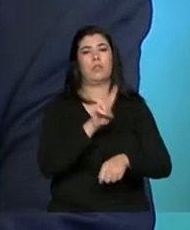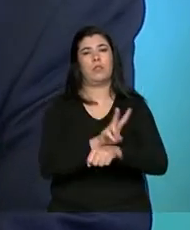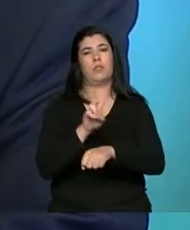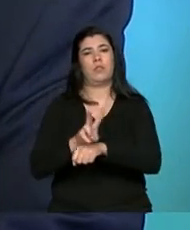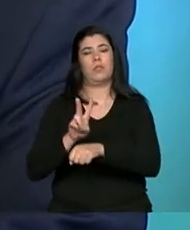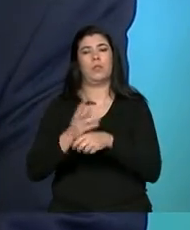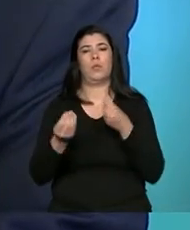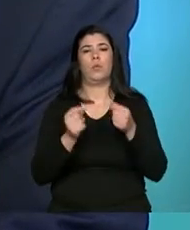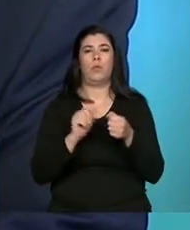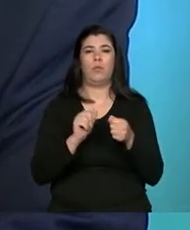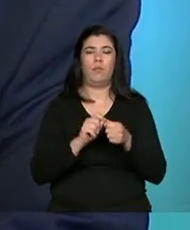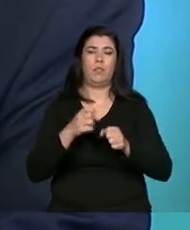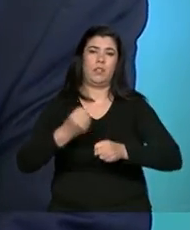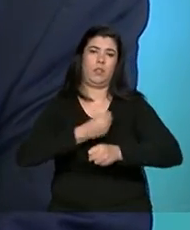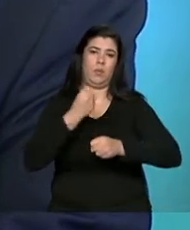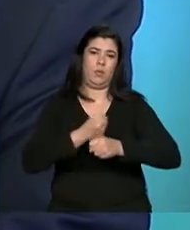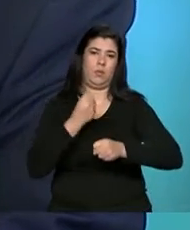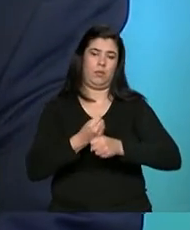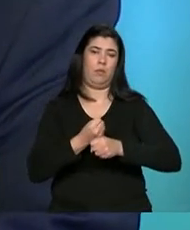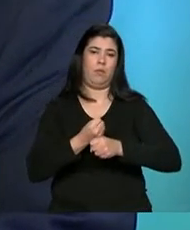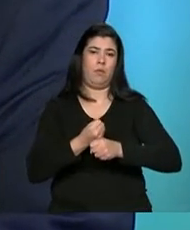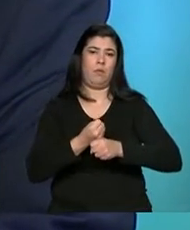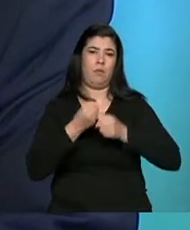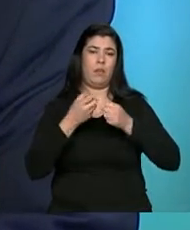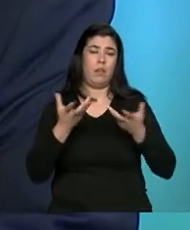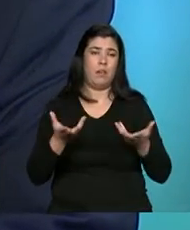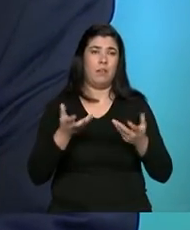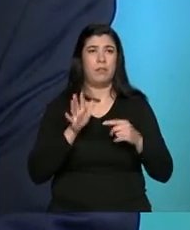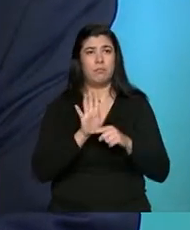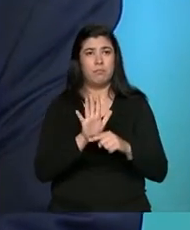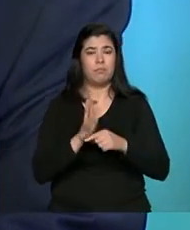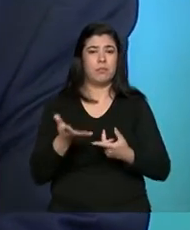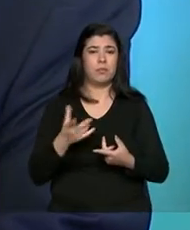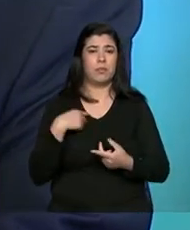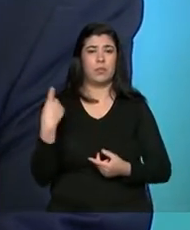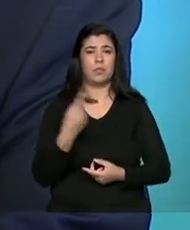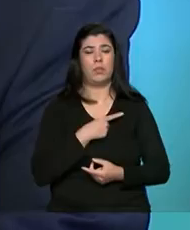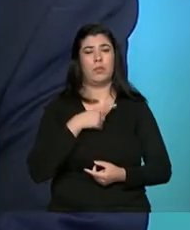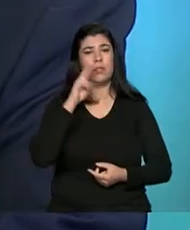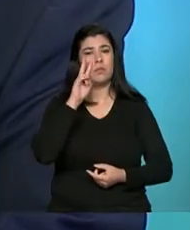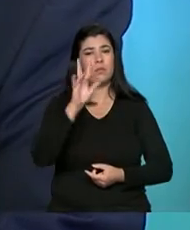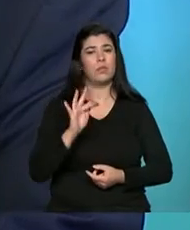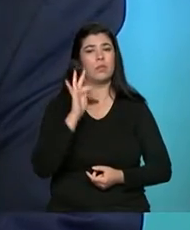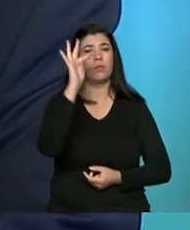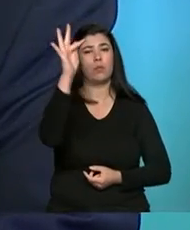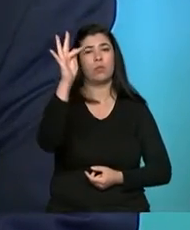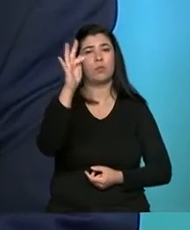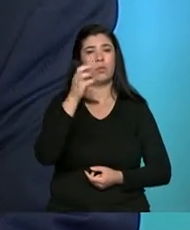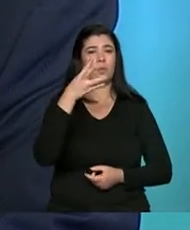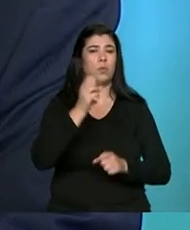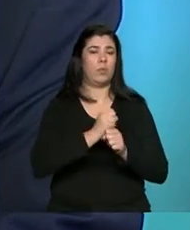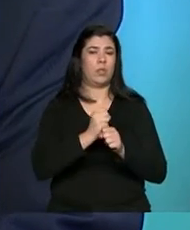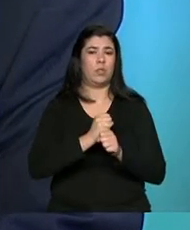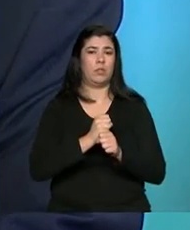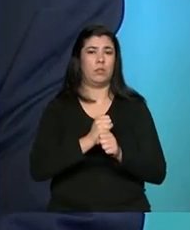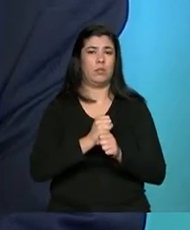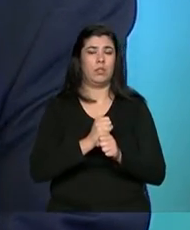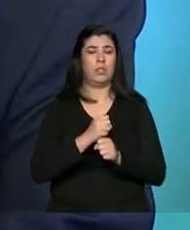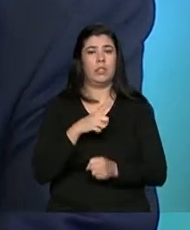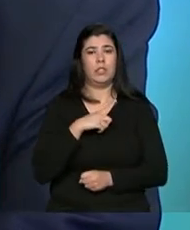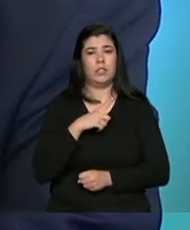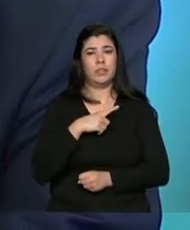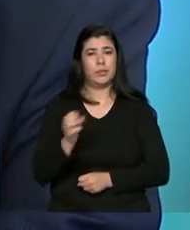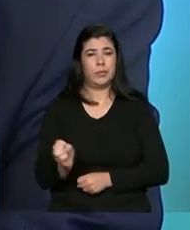execução dessas obras fará com que a nós tenhamos no horizonte dos próximos três anos um